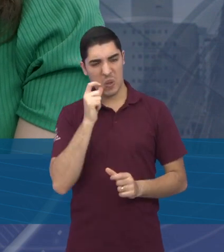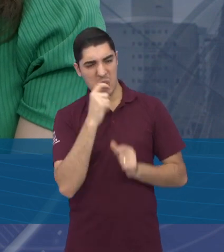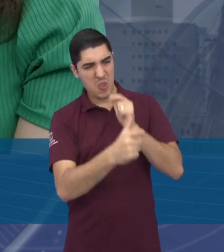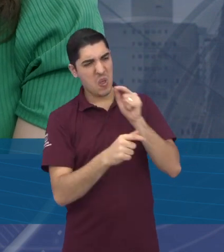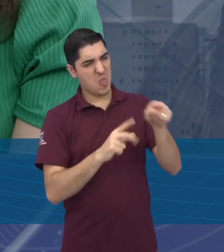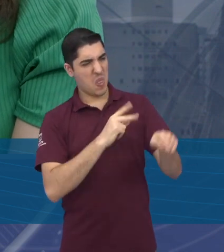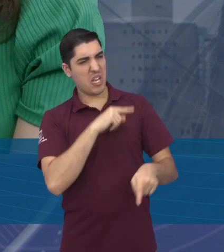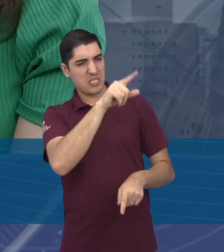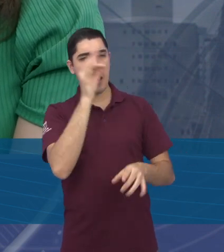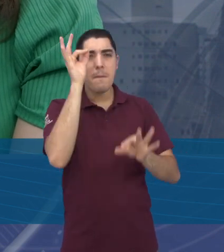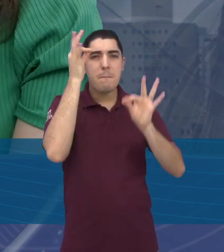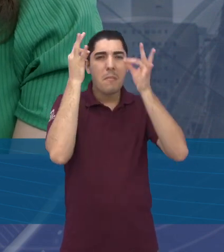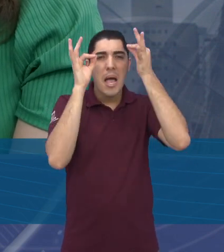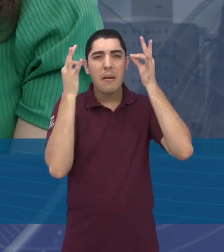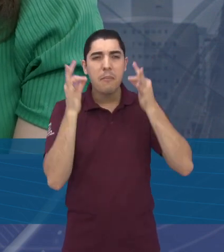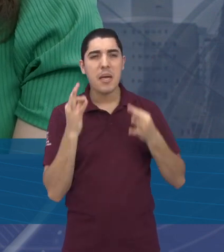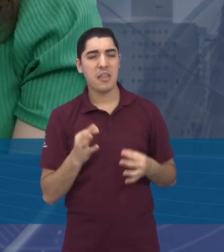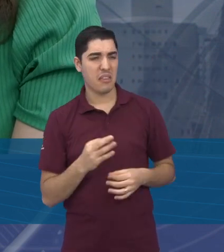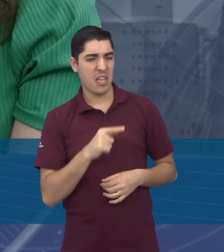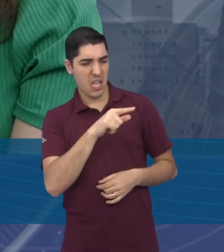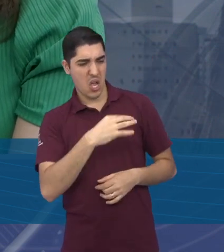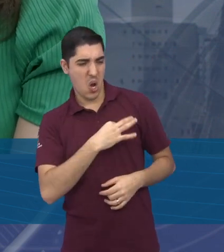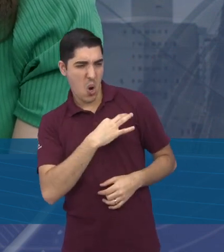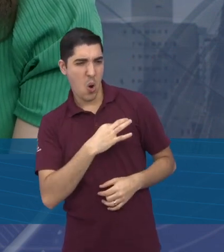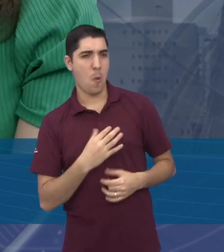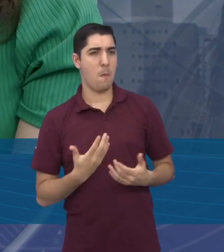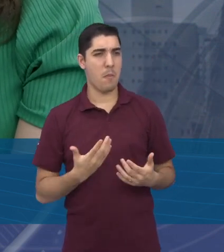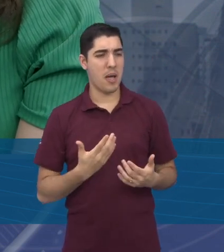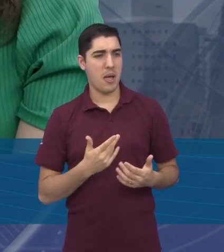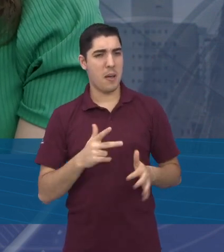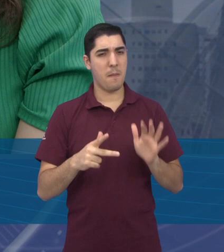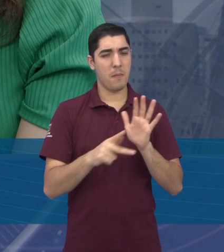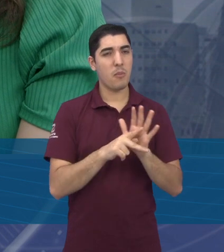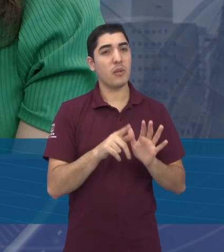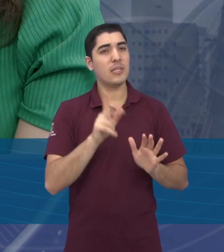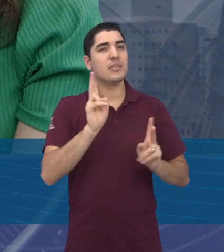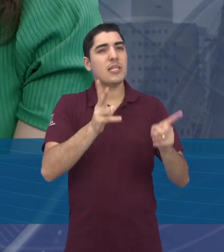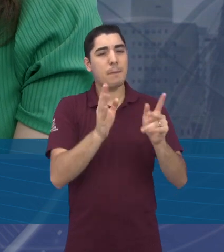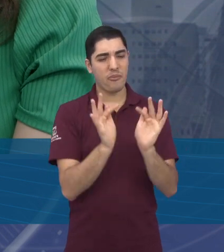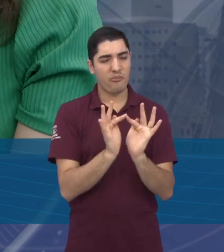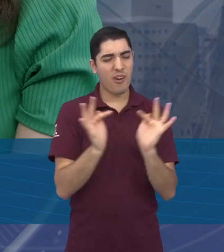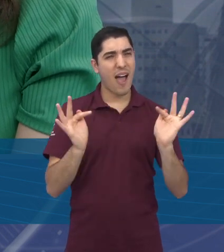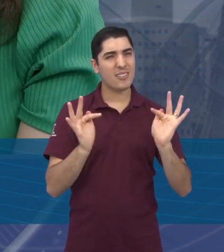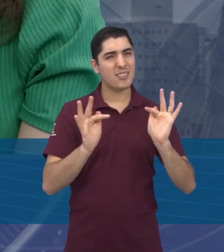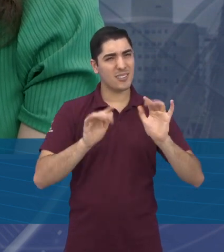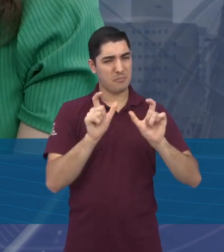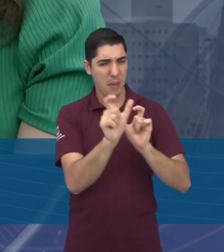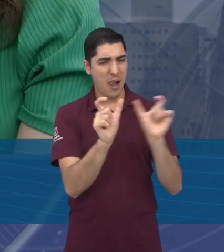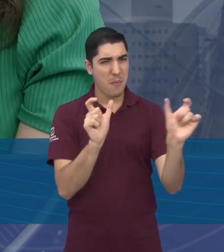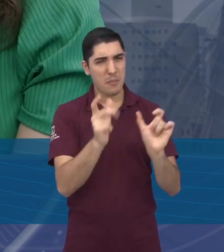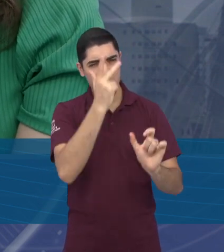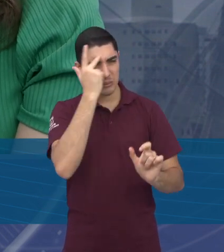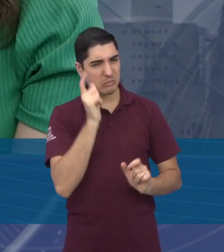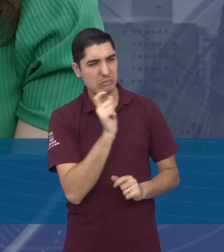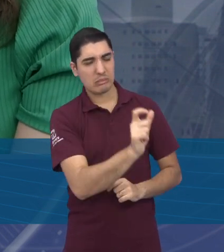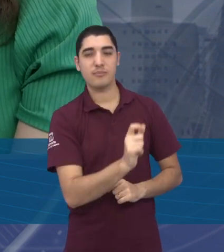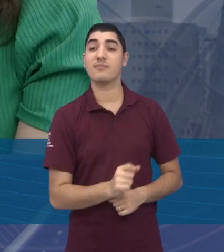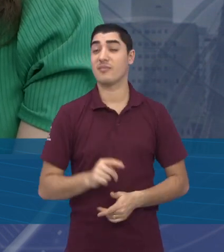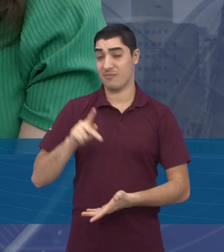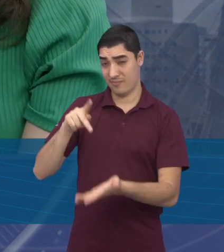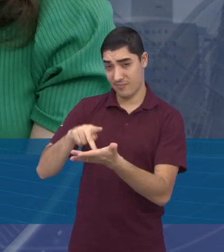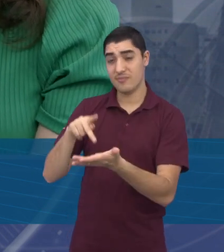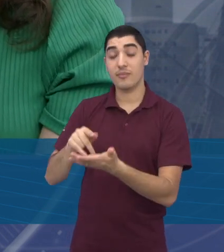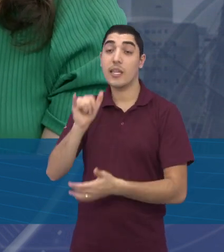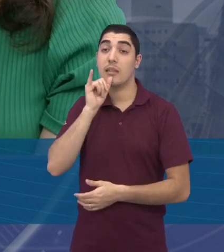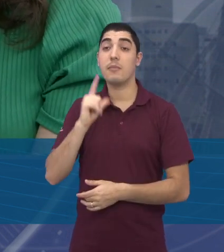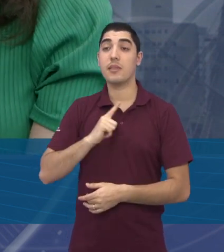pela maquiagem, pela roupa. Mas isso não é roupa que uma pessoa mais velha usa. As frases por aí que a gente costuma ouvir, né? Exato,